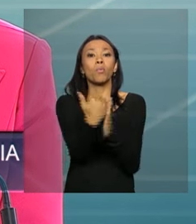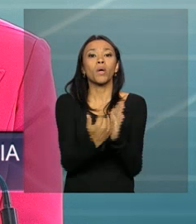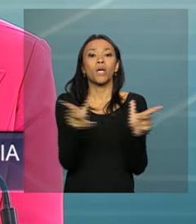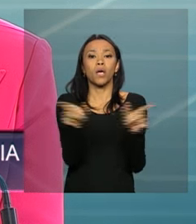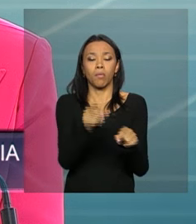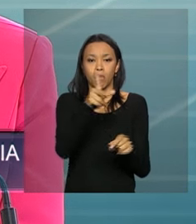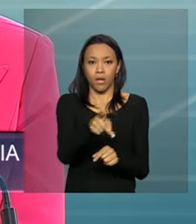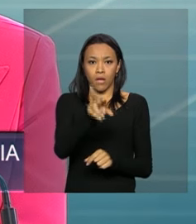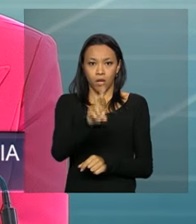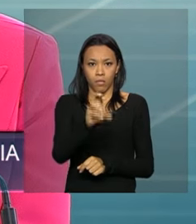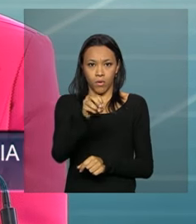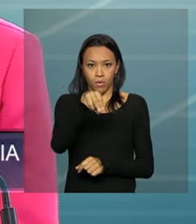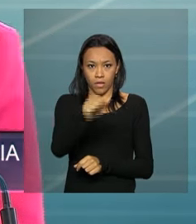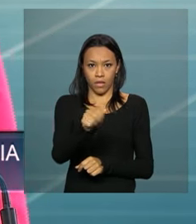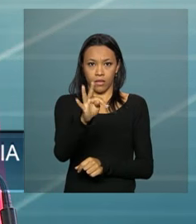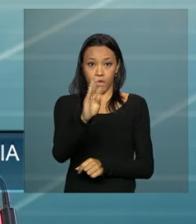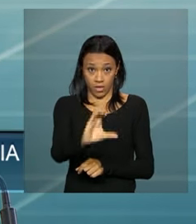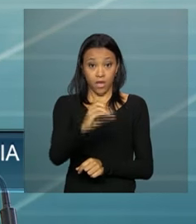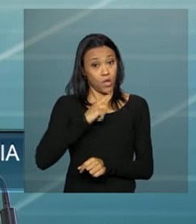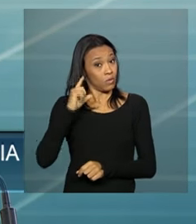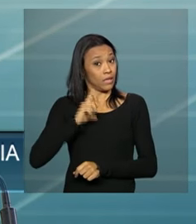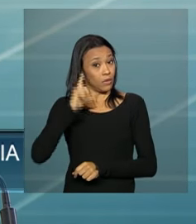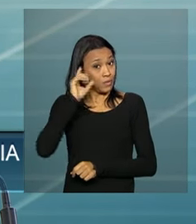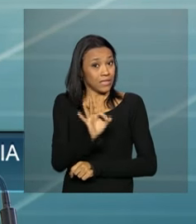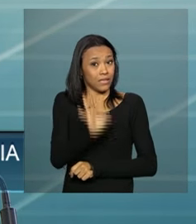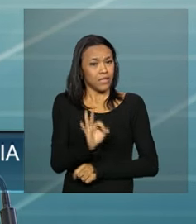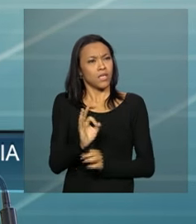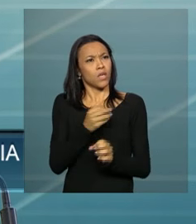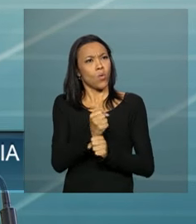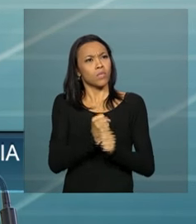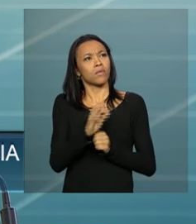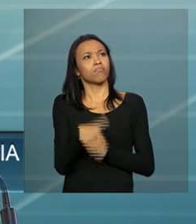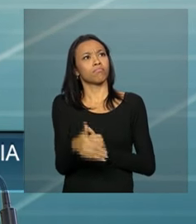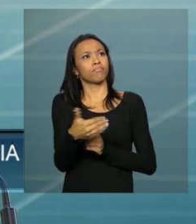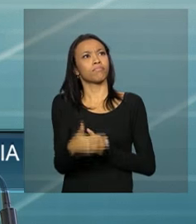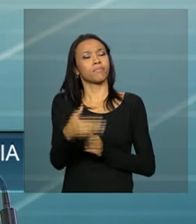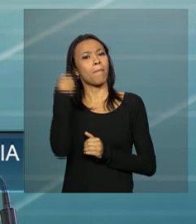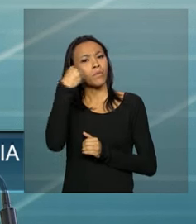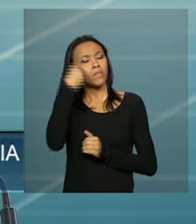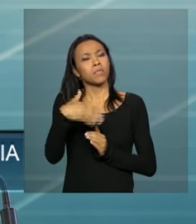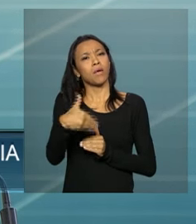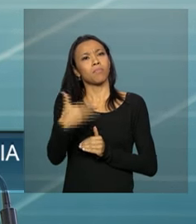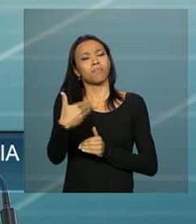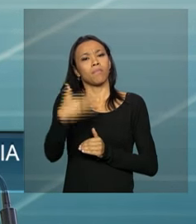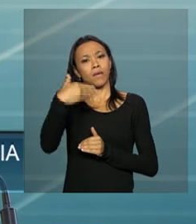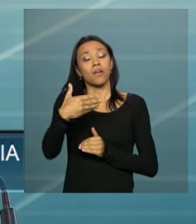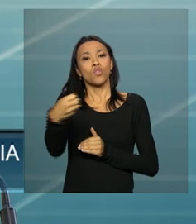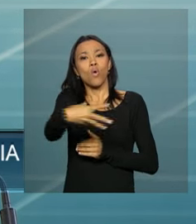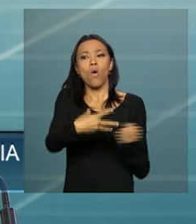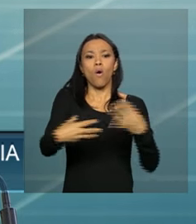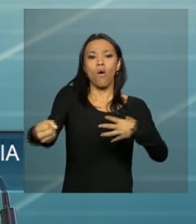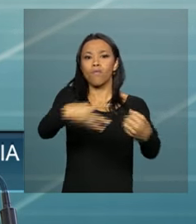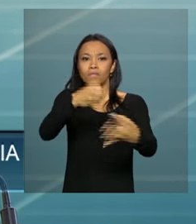tenho certeza que, com o passar do tempo, essa maturação ainda vai ser maior. Novos frutos